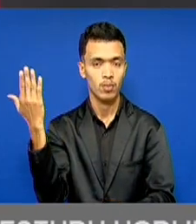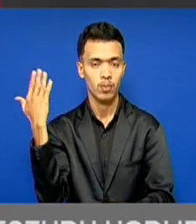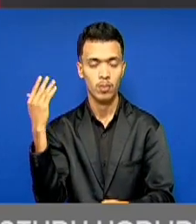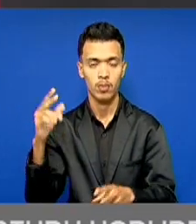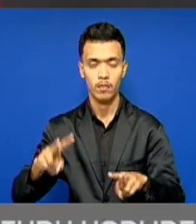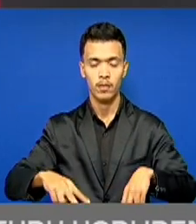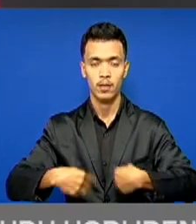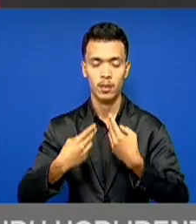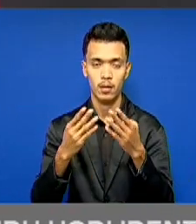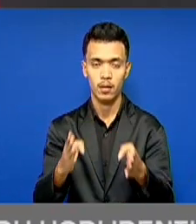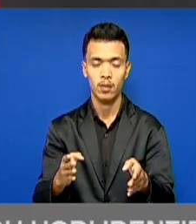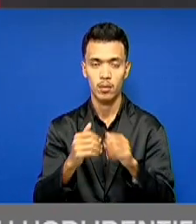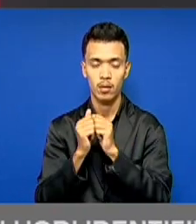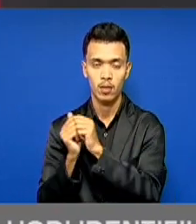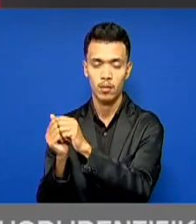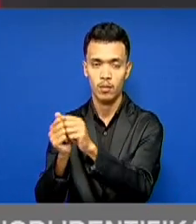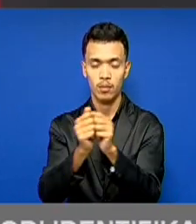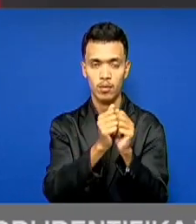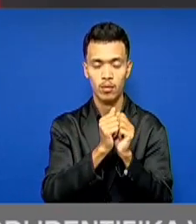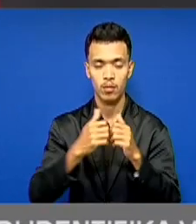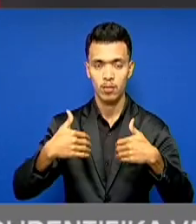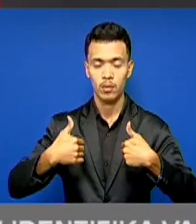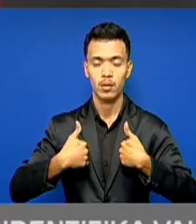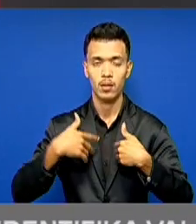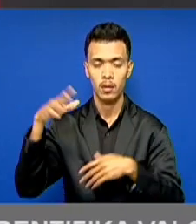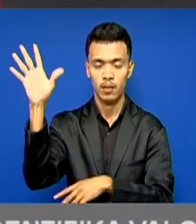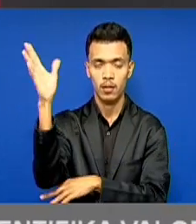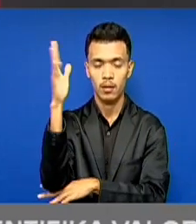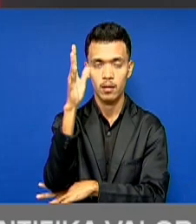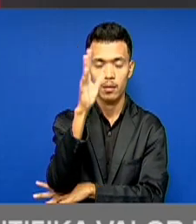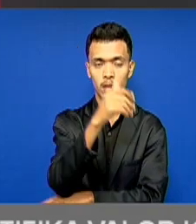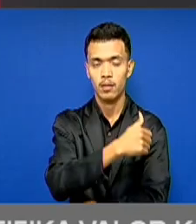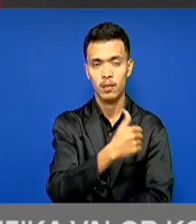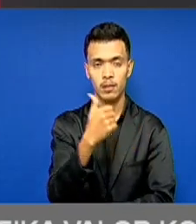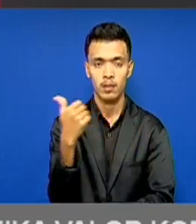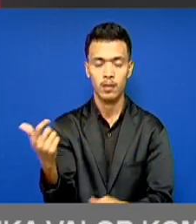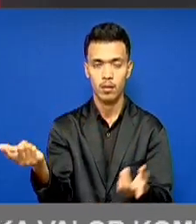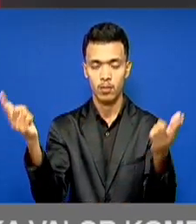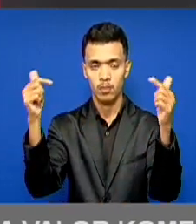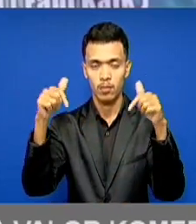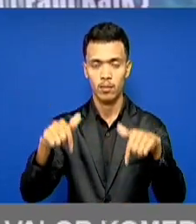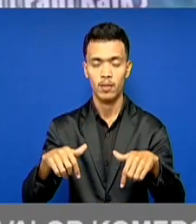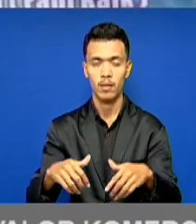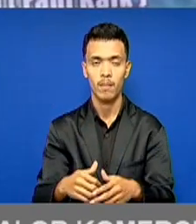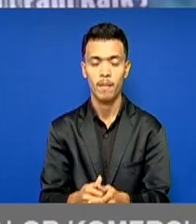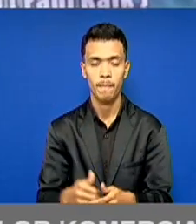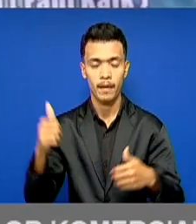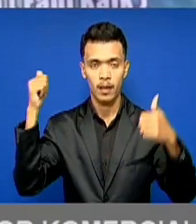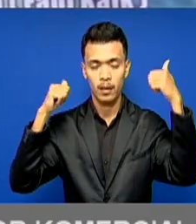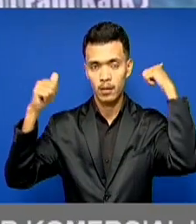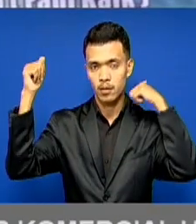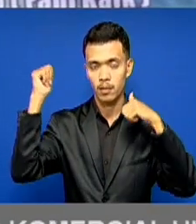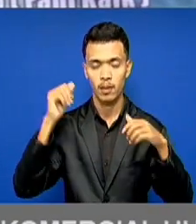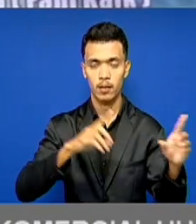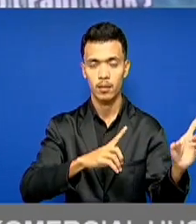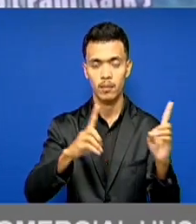Saudoso Sira Lawa Mutu Kiailaran Inomos Baluber Filamai Tofunu Remata Filamai. Atividade neve